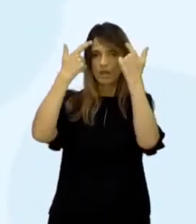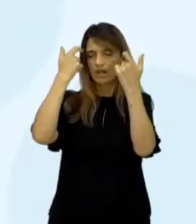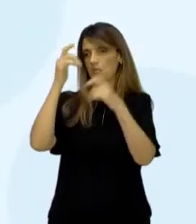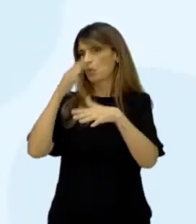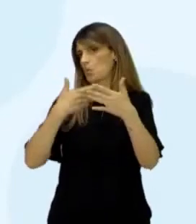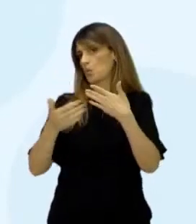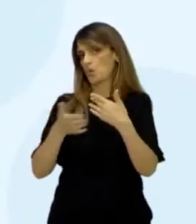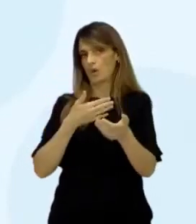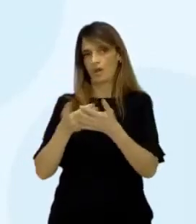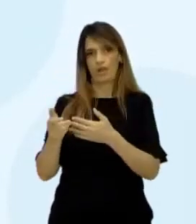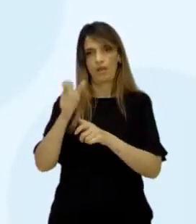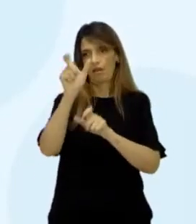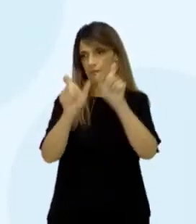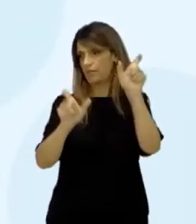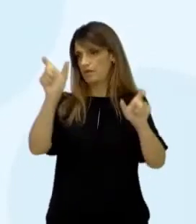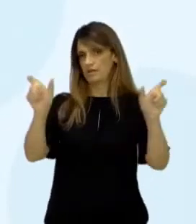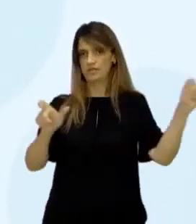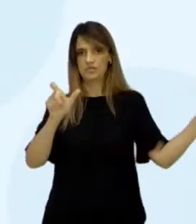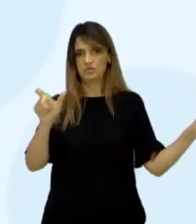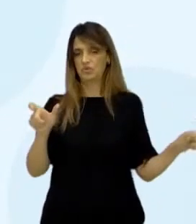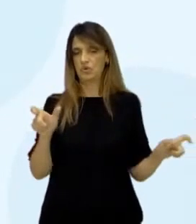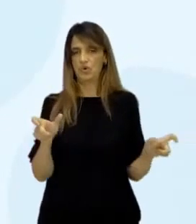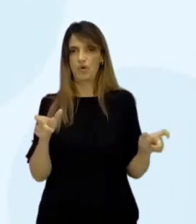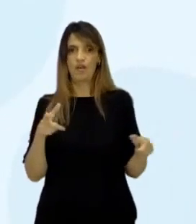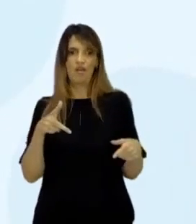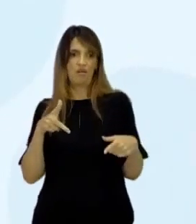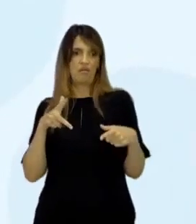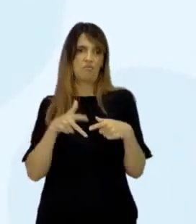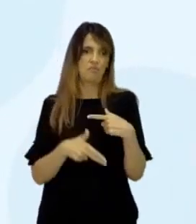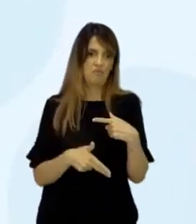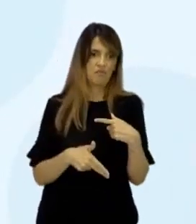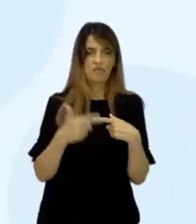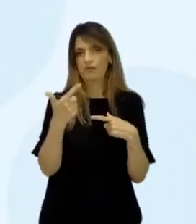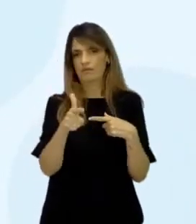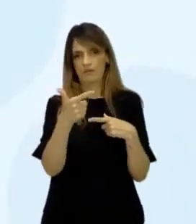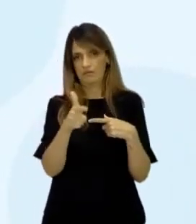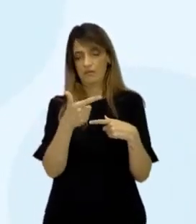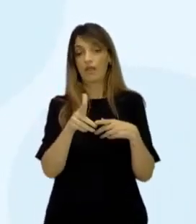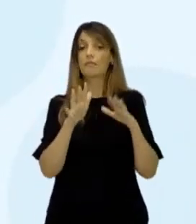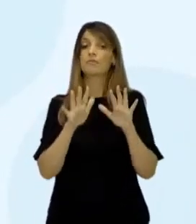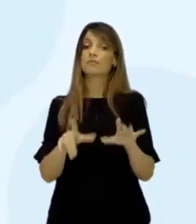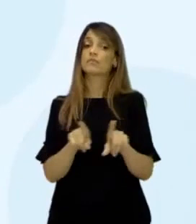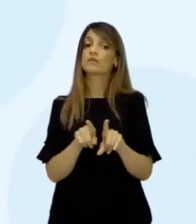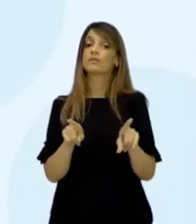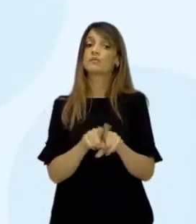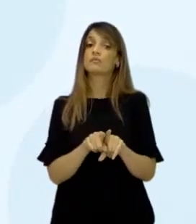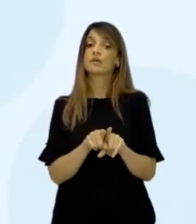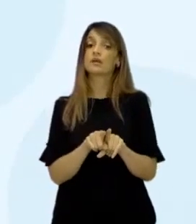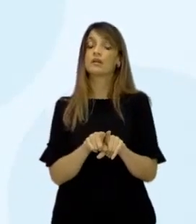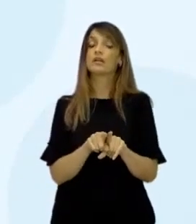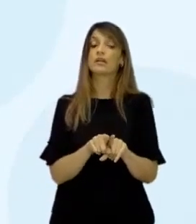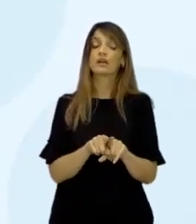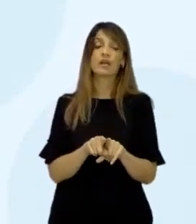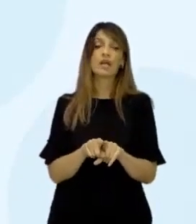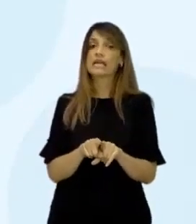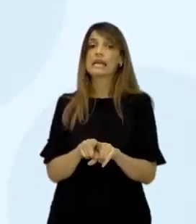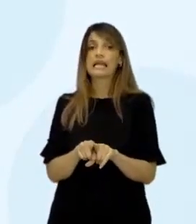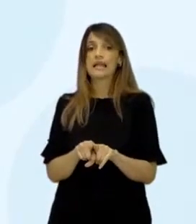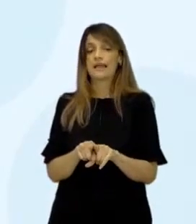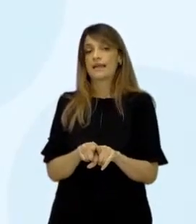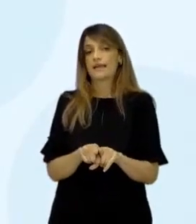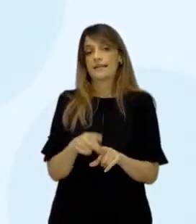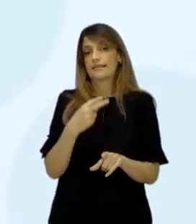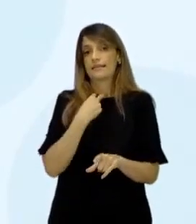um, sem poder ali ter censura, enfim... Mas, ao mesmo tempo, ele também coloca que não será